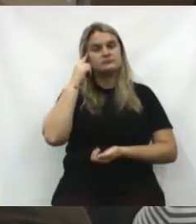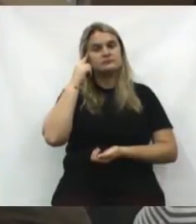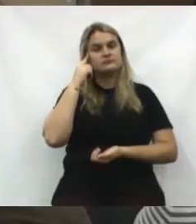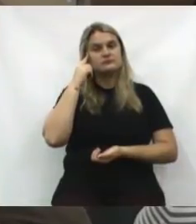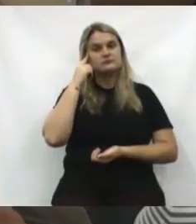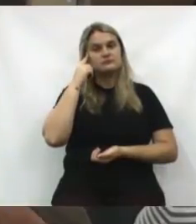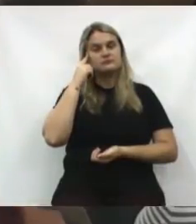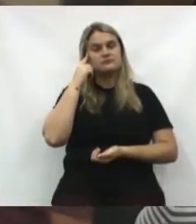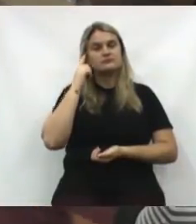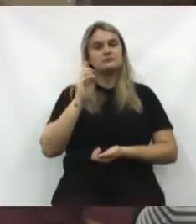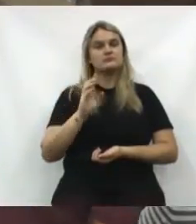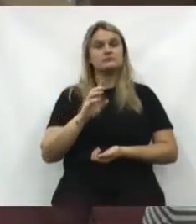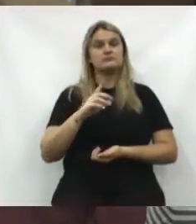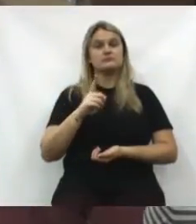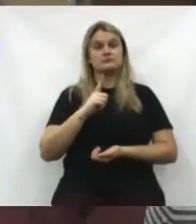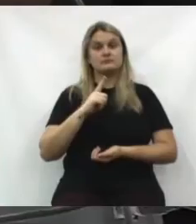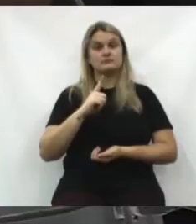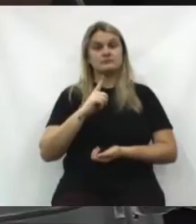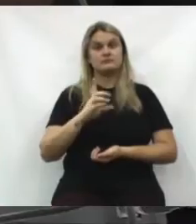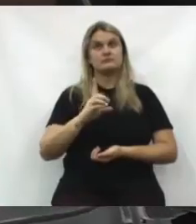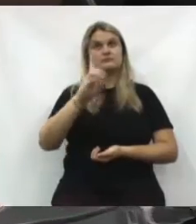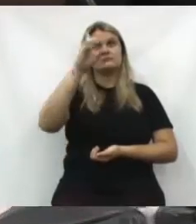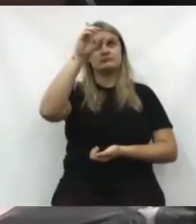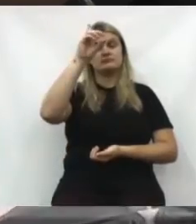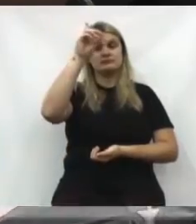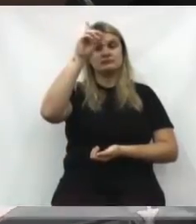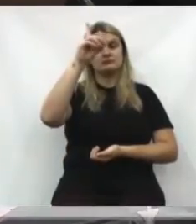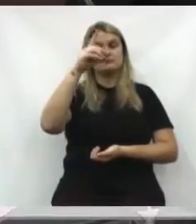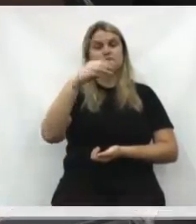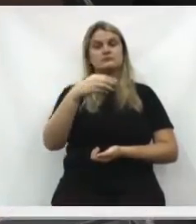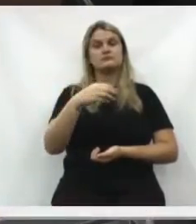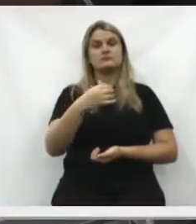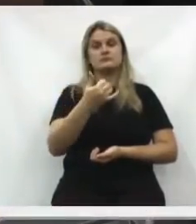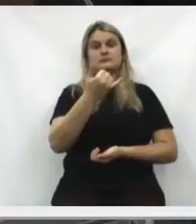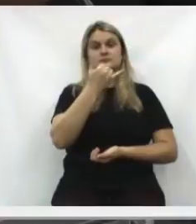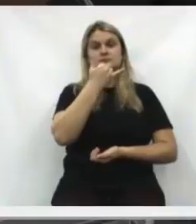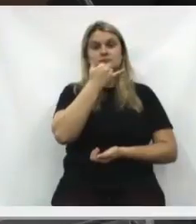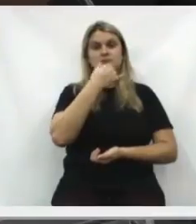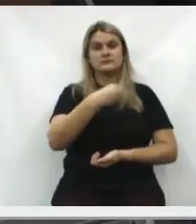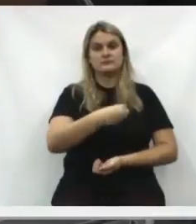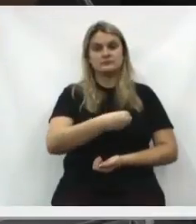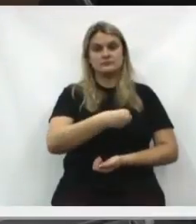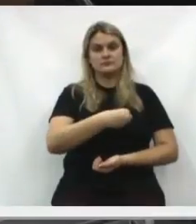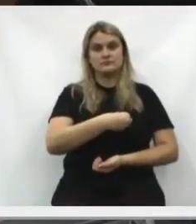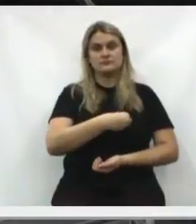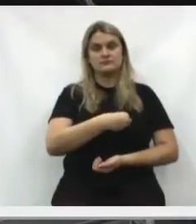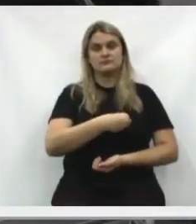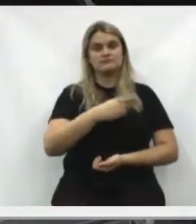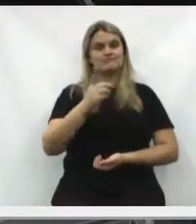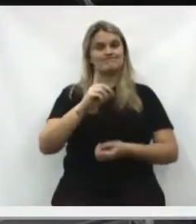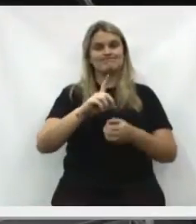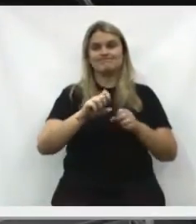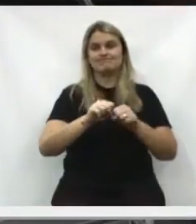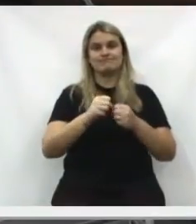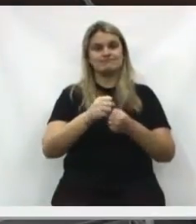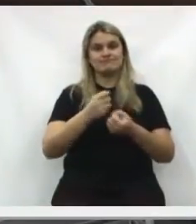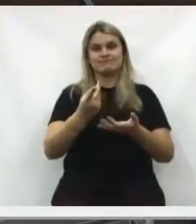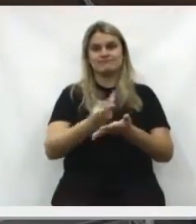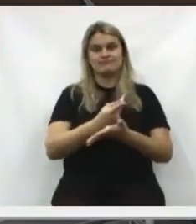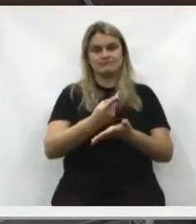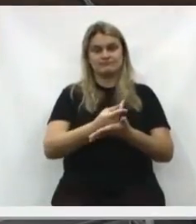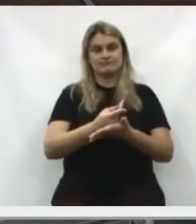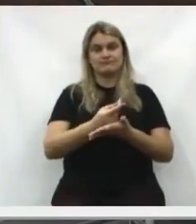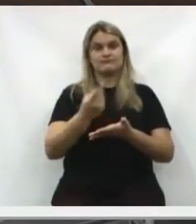Para refletir. Ele, porém, que é misericordioso, perdoou a sua iniquidade, e não